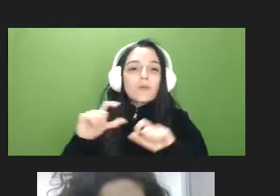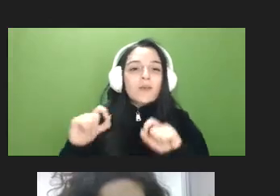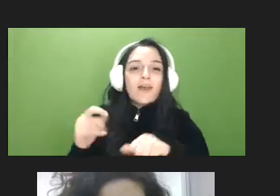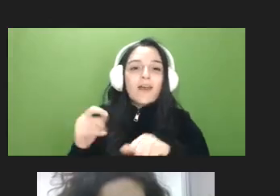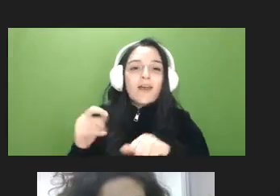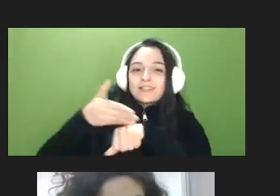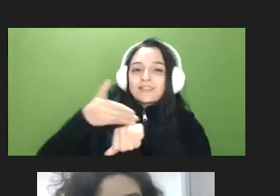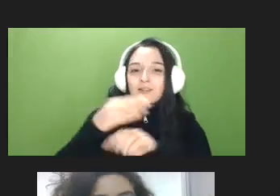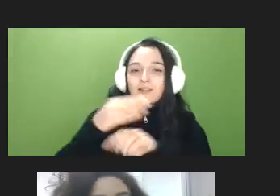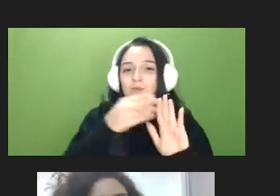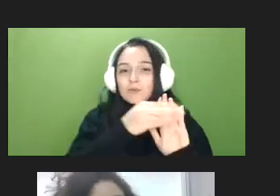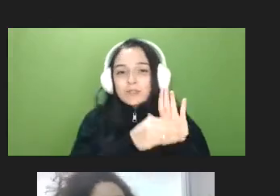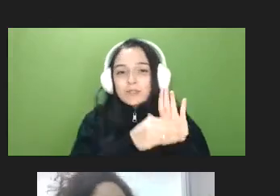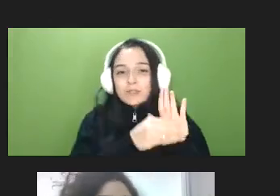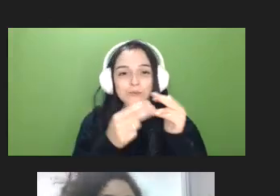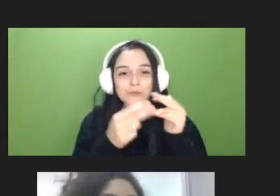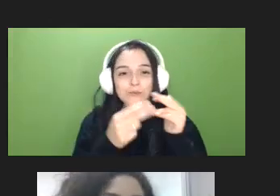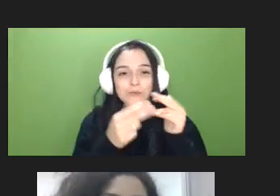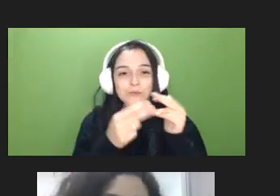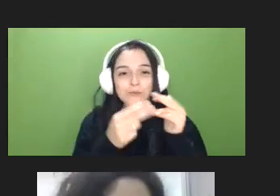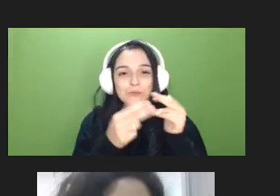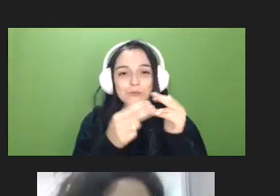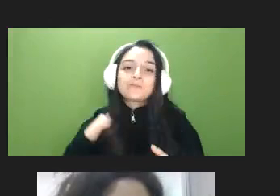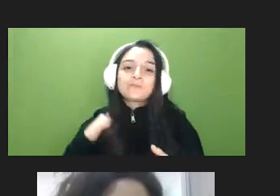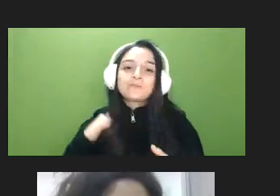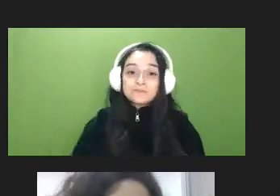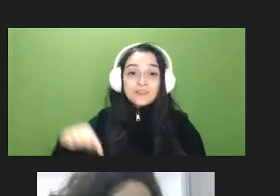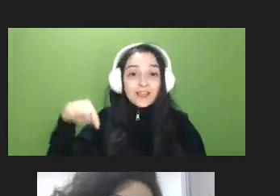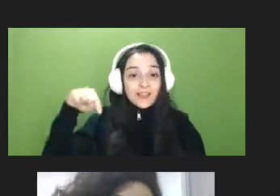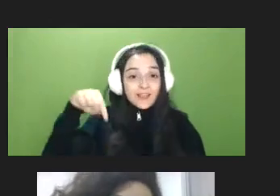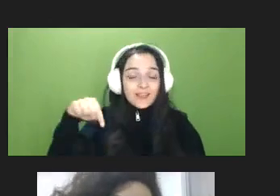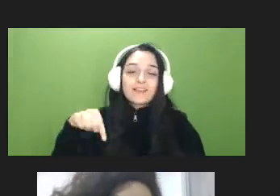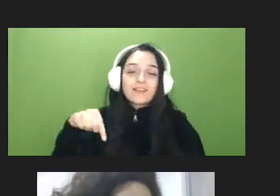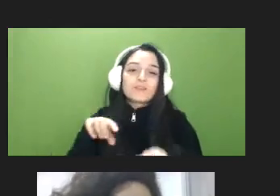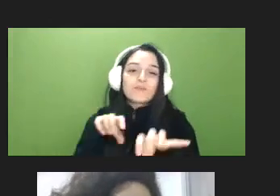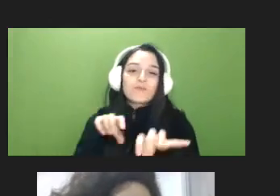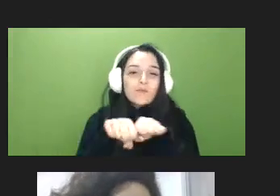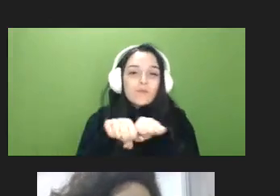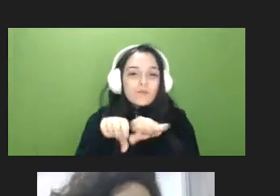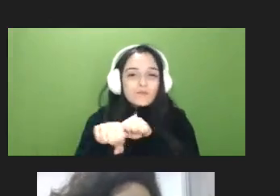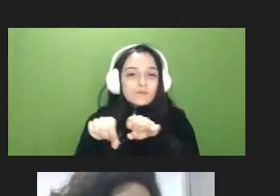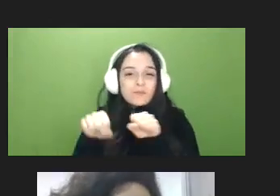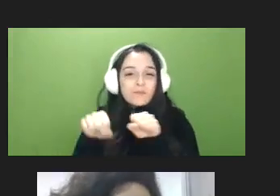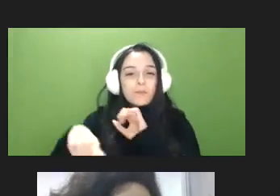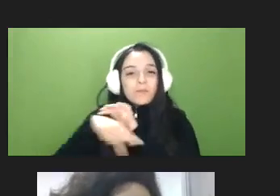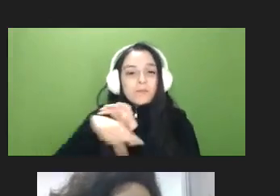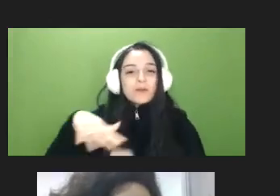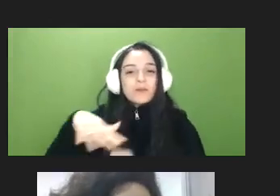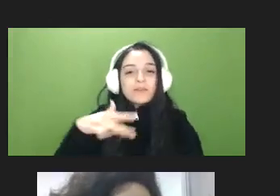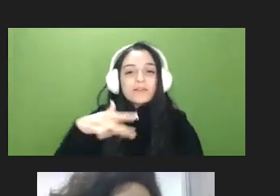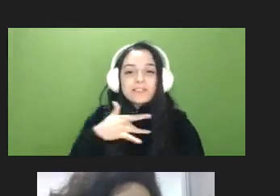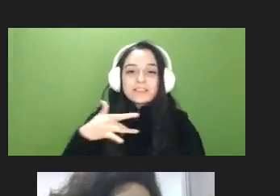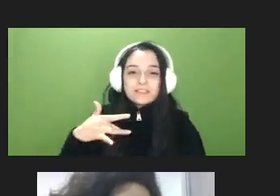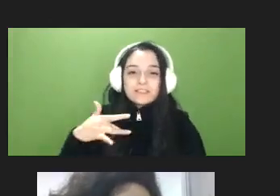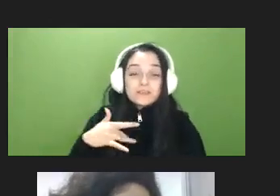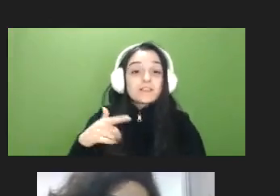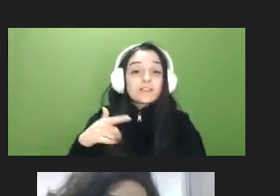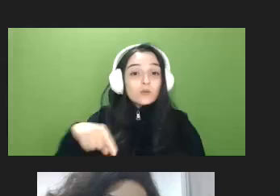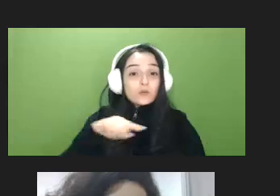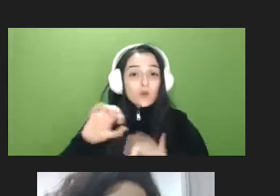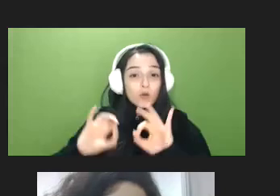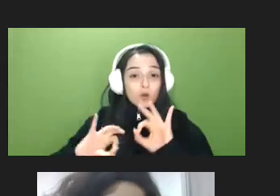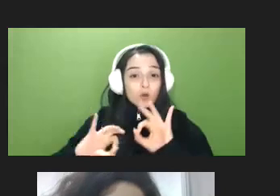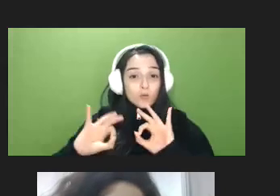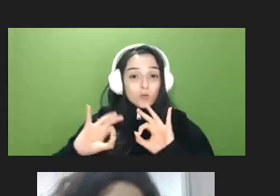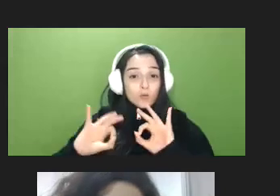mais. Esse ciclo de palestras formativas em saúde é organizado por nós, do Libras e